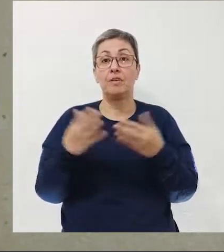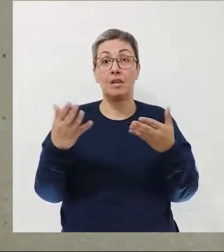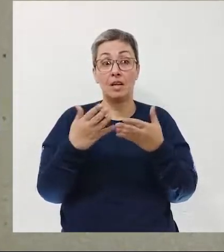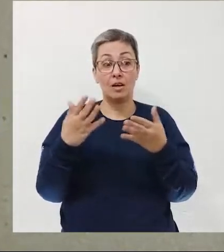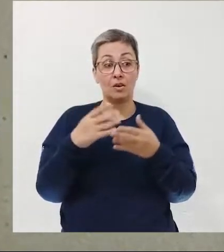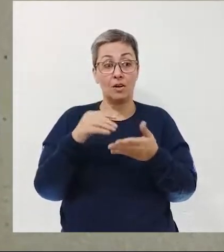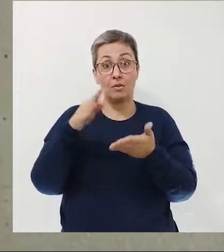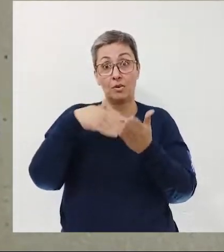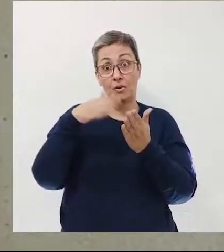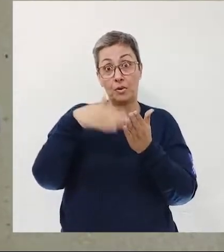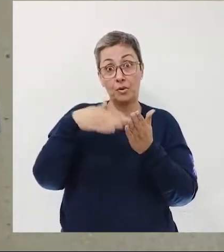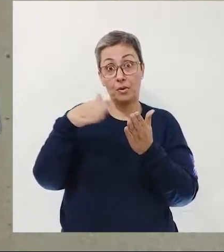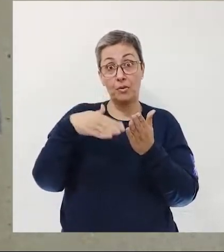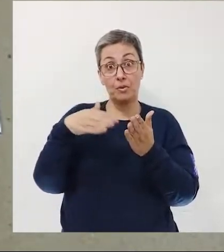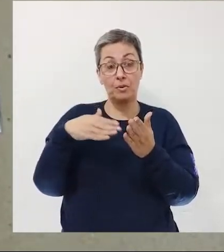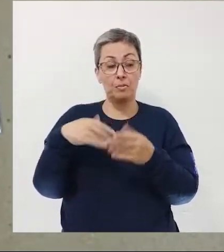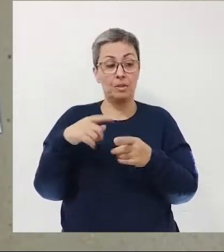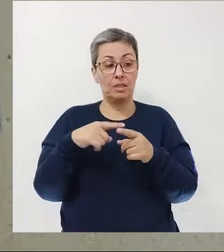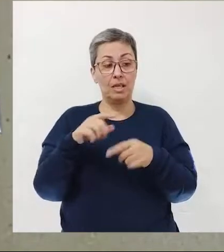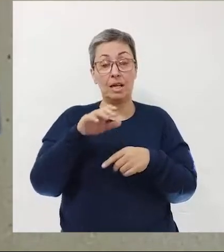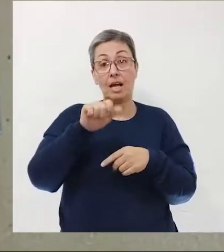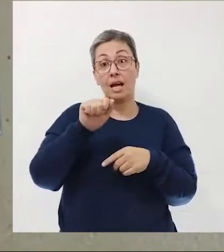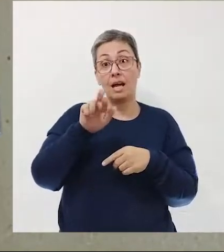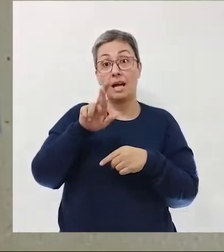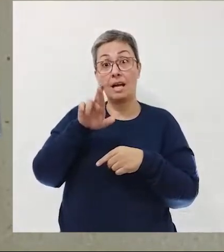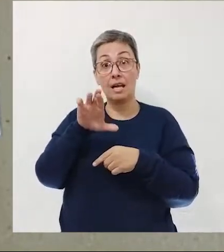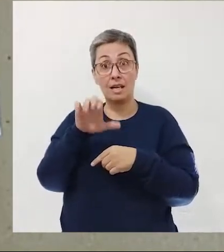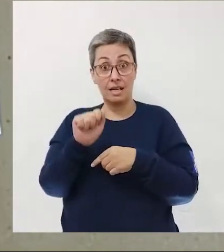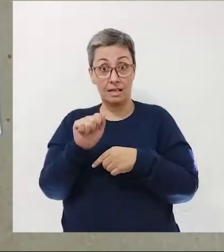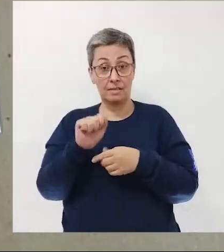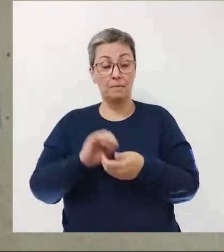e agora eu vou pintar a minha área.